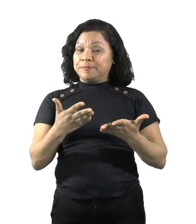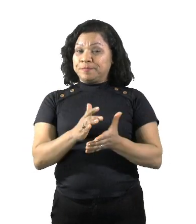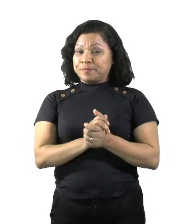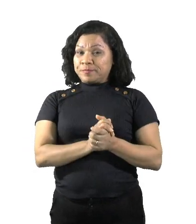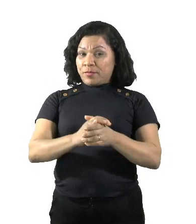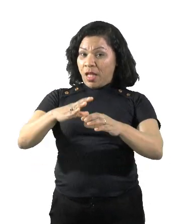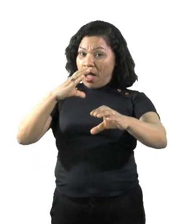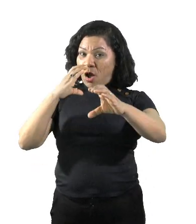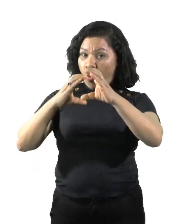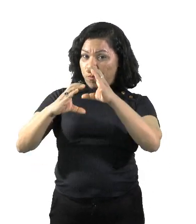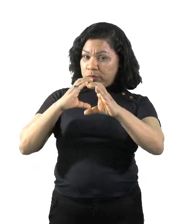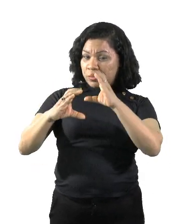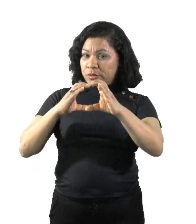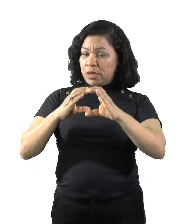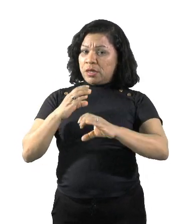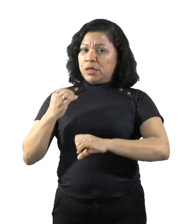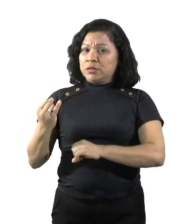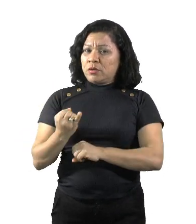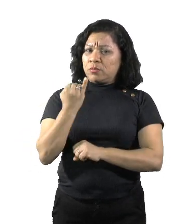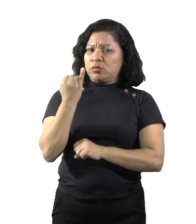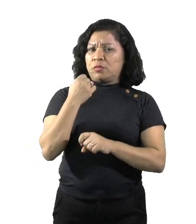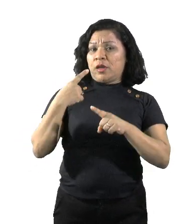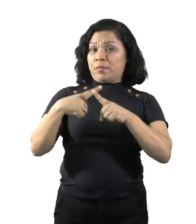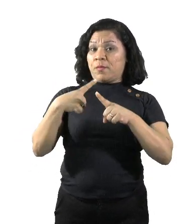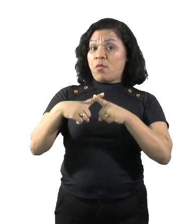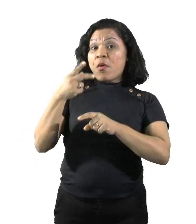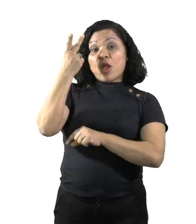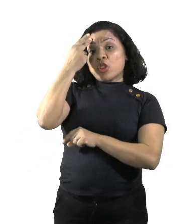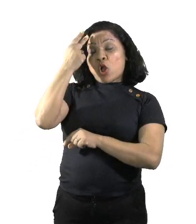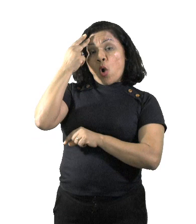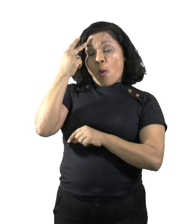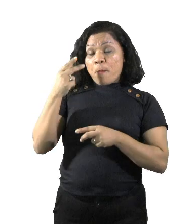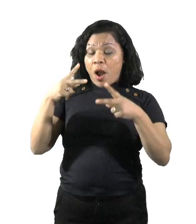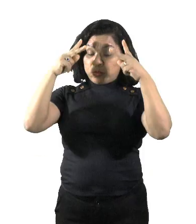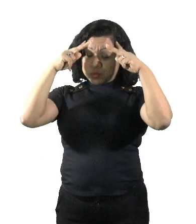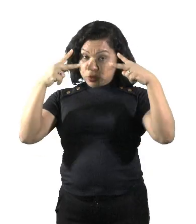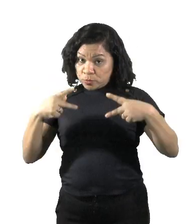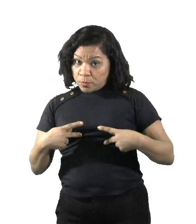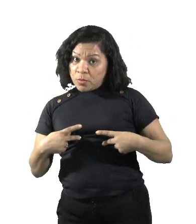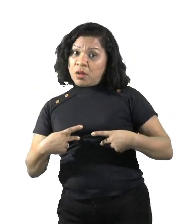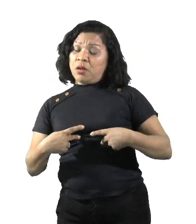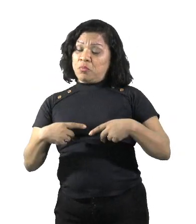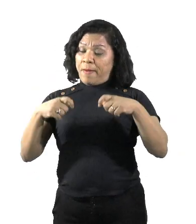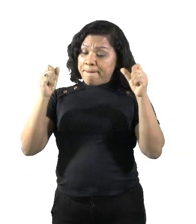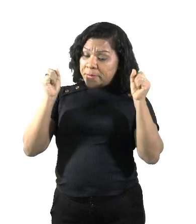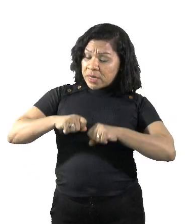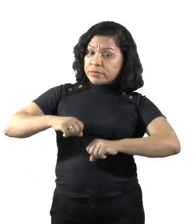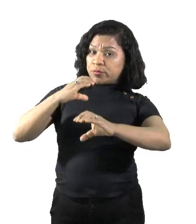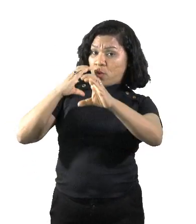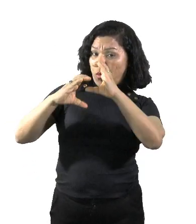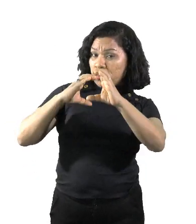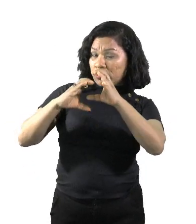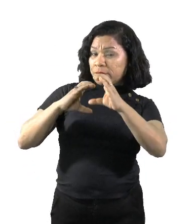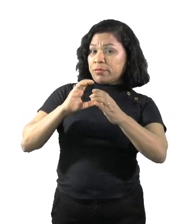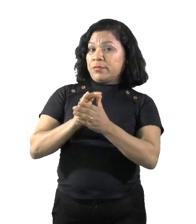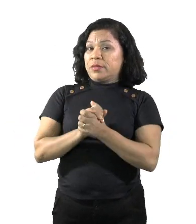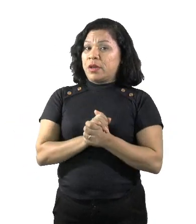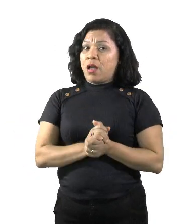não verbal, ela é inata ao ser humano. Nós, seres humanos, temos a necessidade de nos comunicar. Os